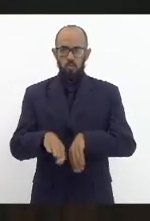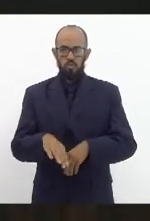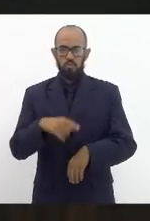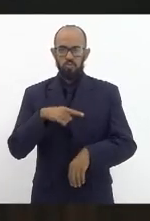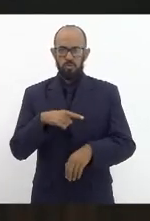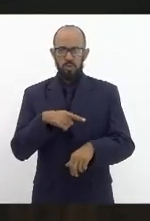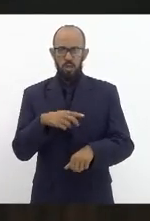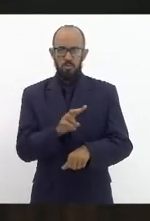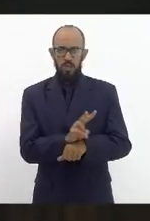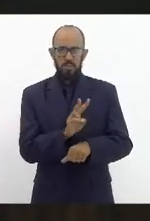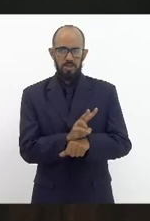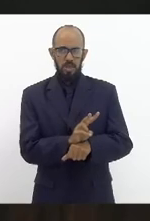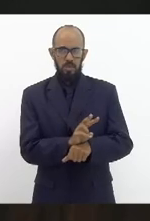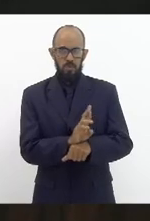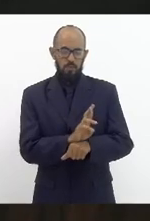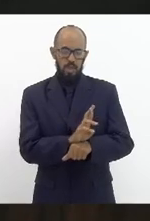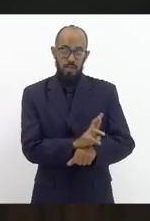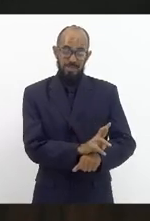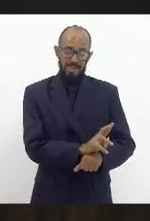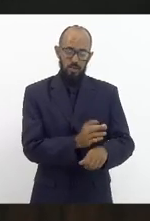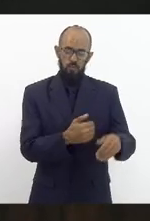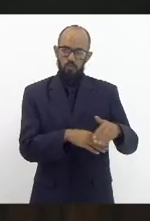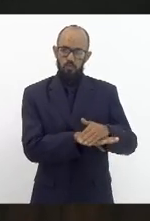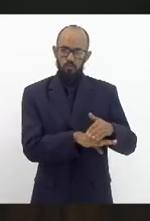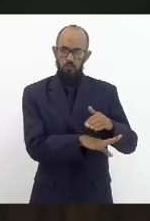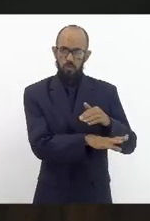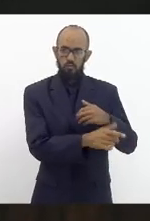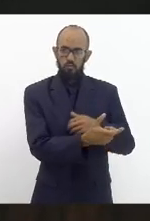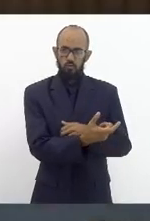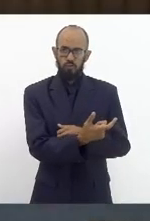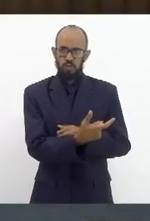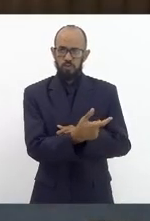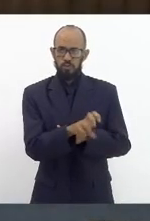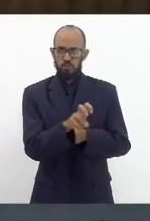engano, 20%. Não é isso?